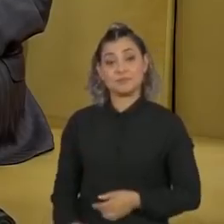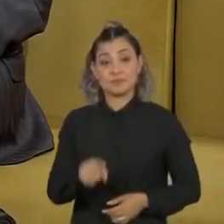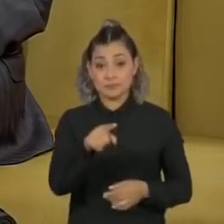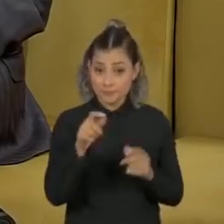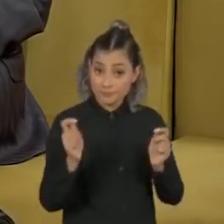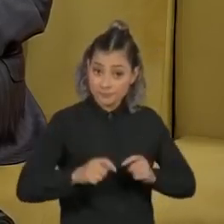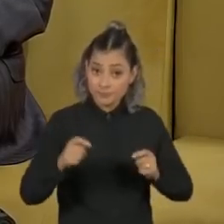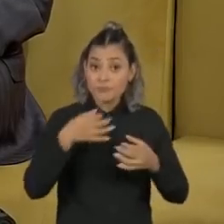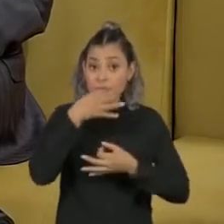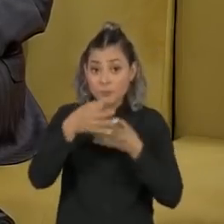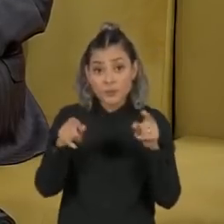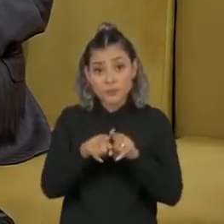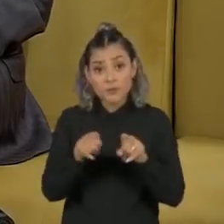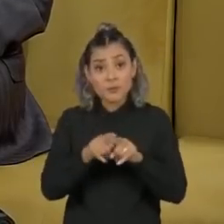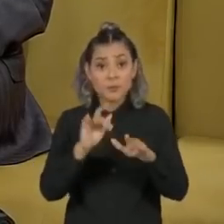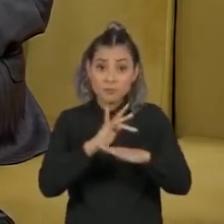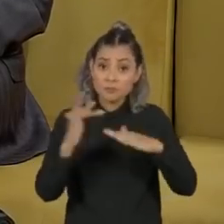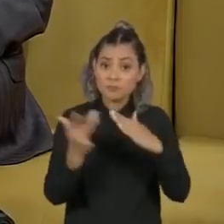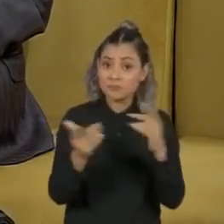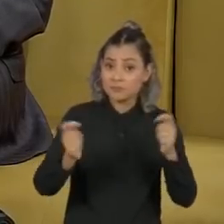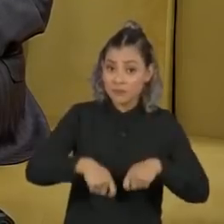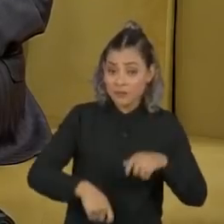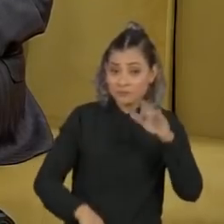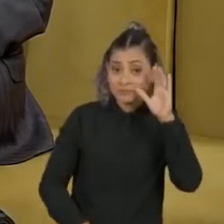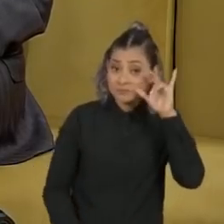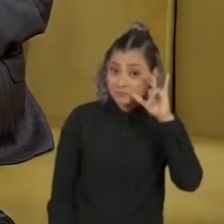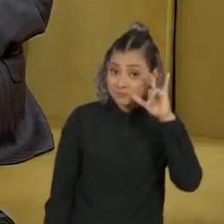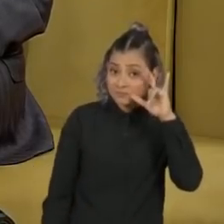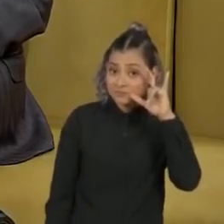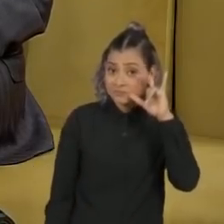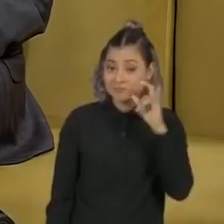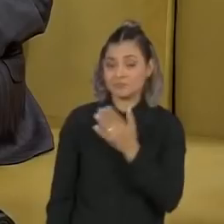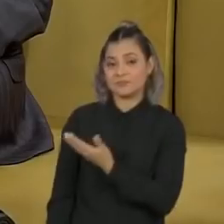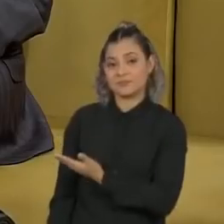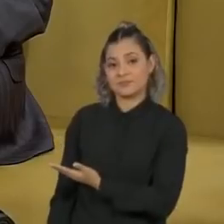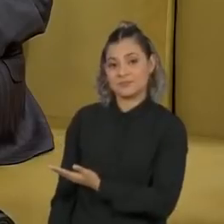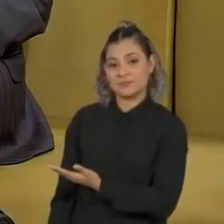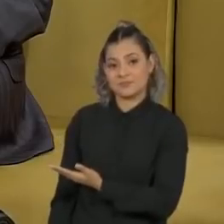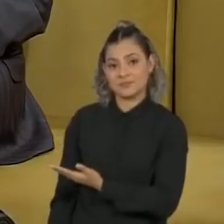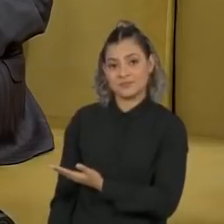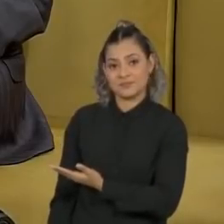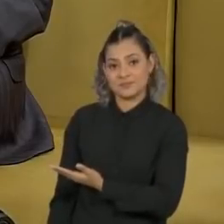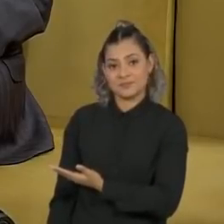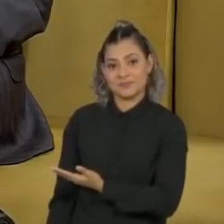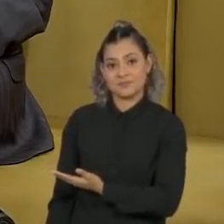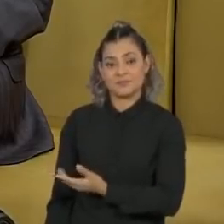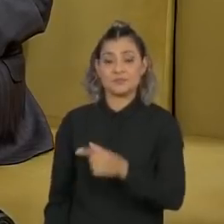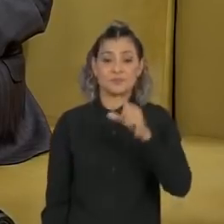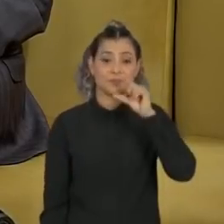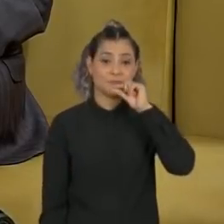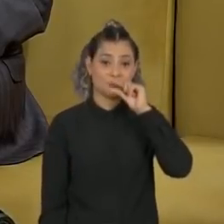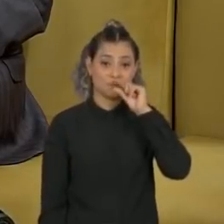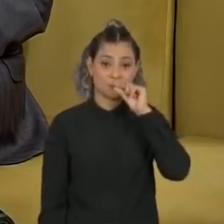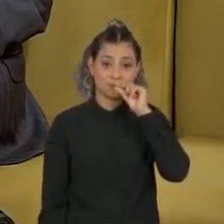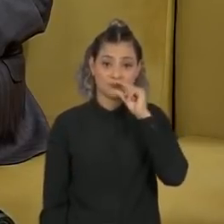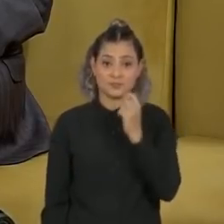disso, você pode nos acompanhar pelas redes sociais. O nosso Instagram é o @jornalismo TV Cultura, o Twitter,